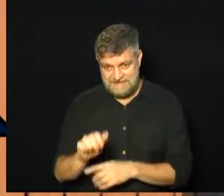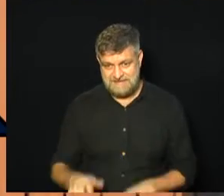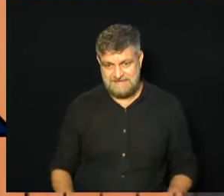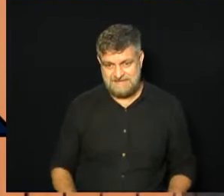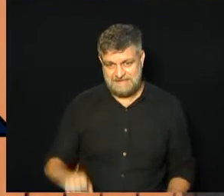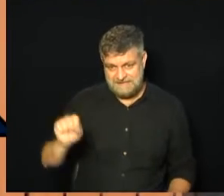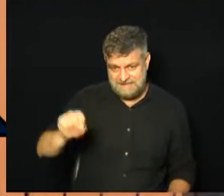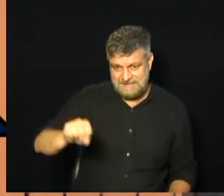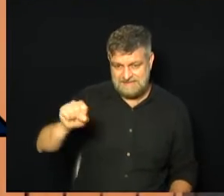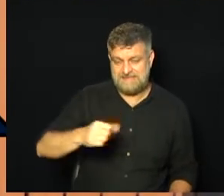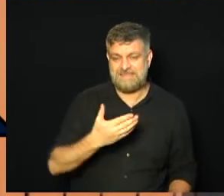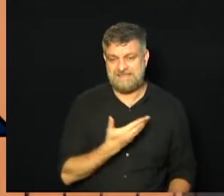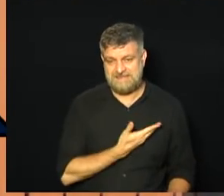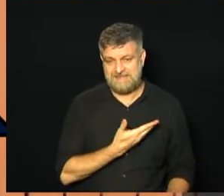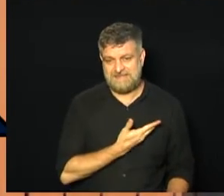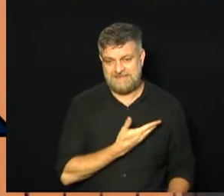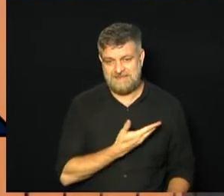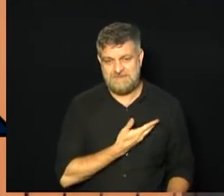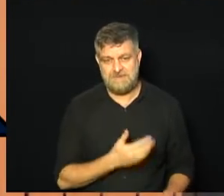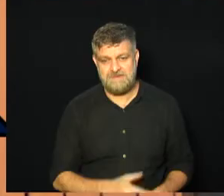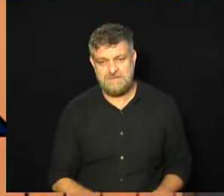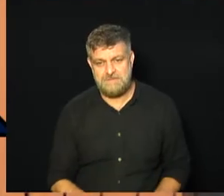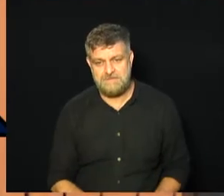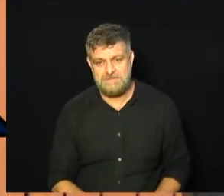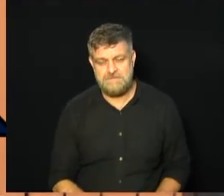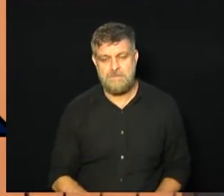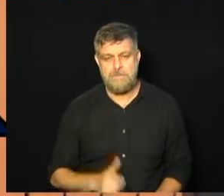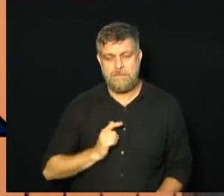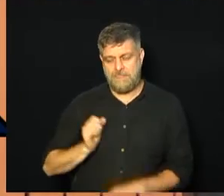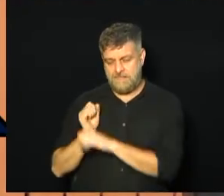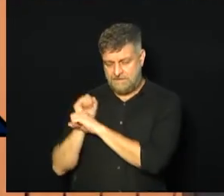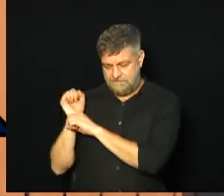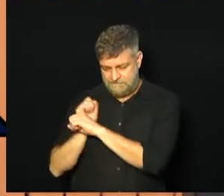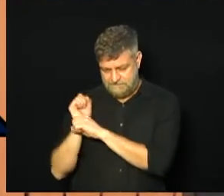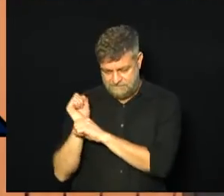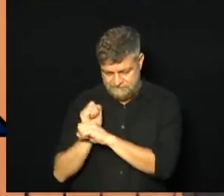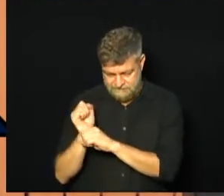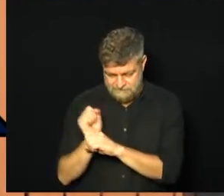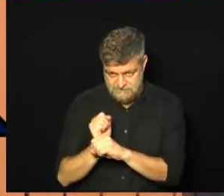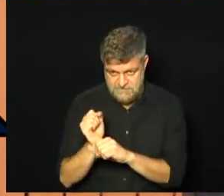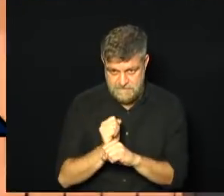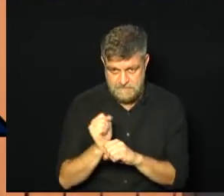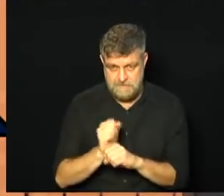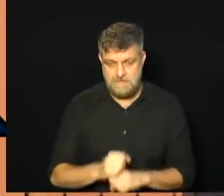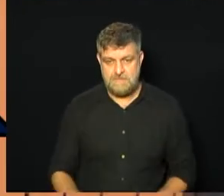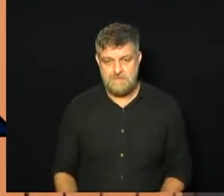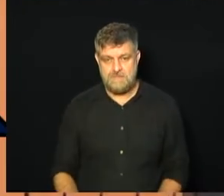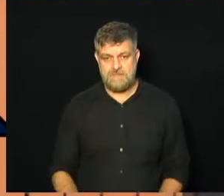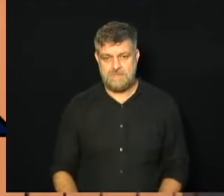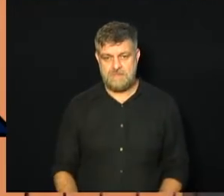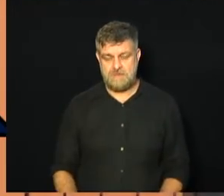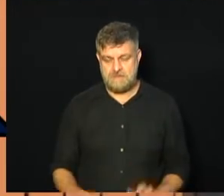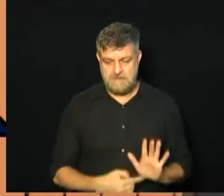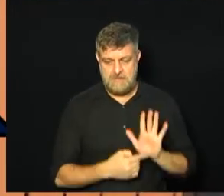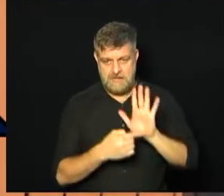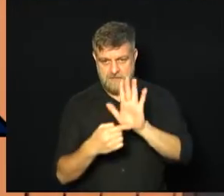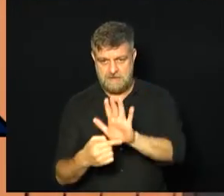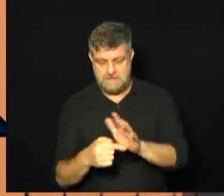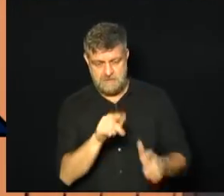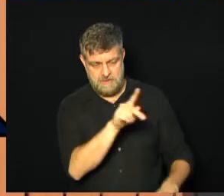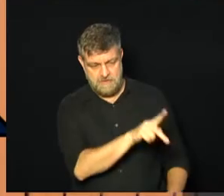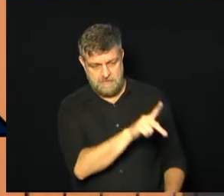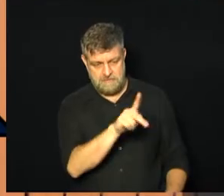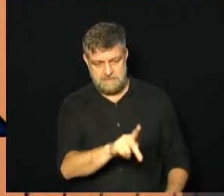um companheiro nosso, de muito tempo, de longas datas aí, que nos apresentou, inclusive, o professor